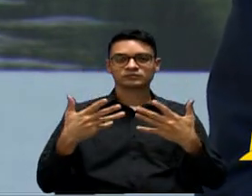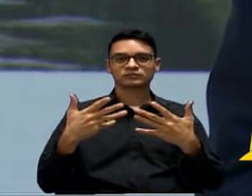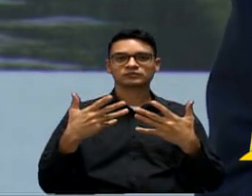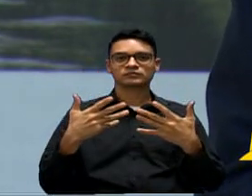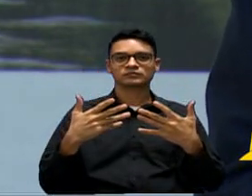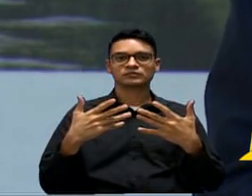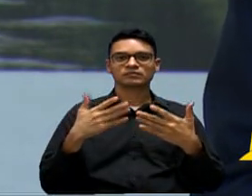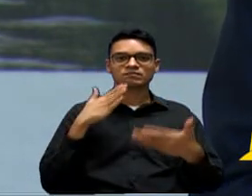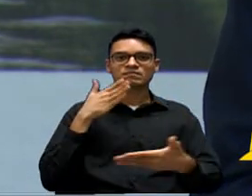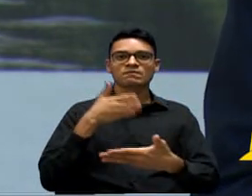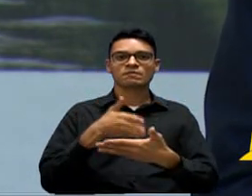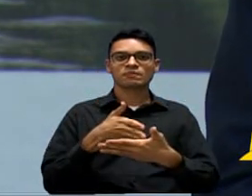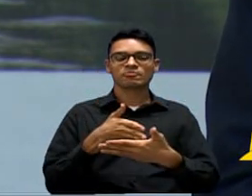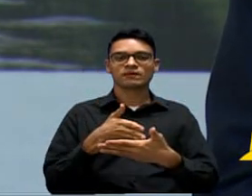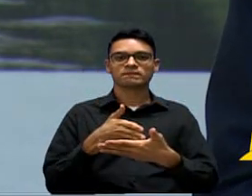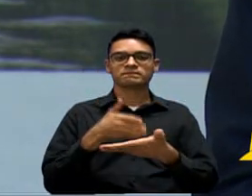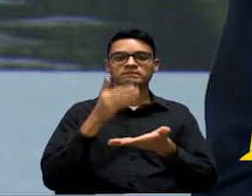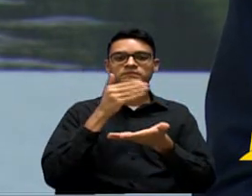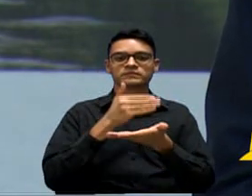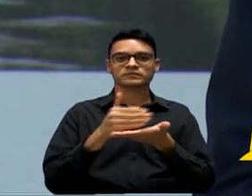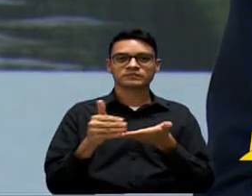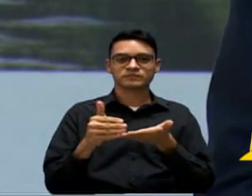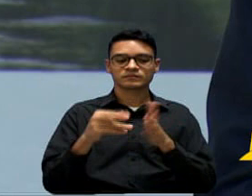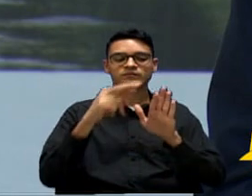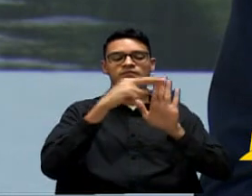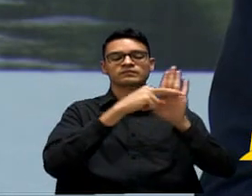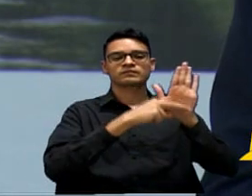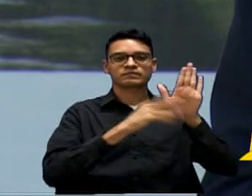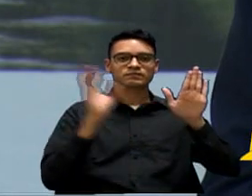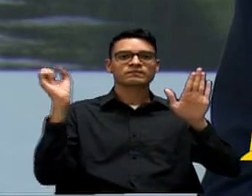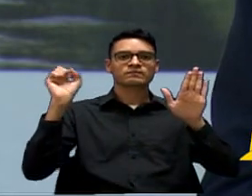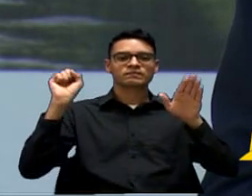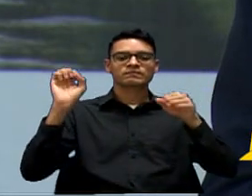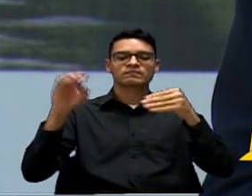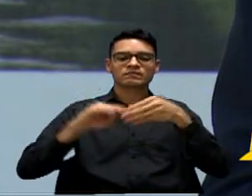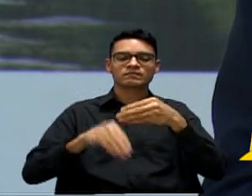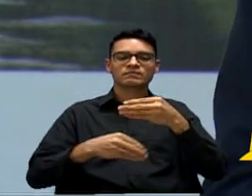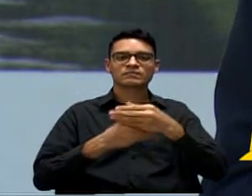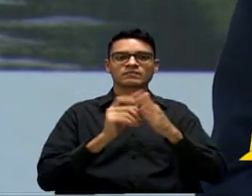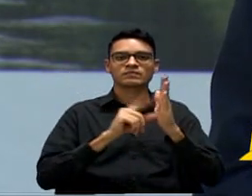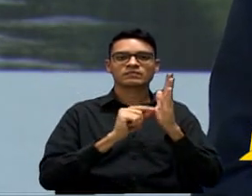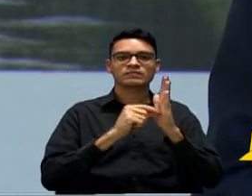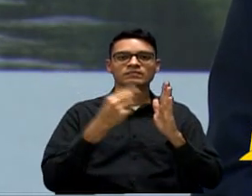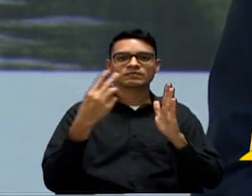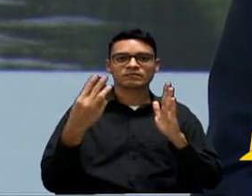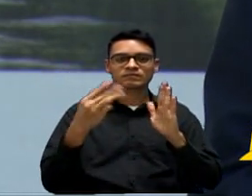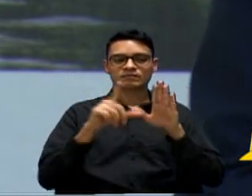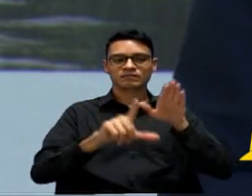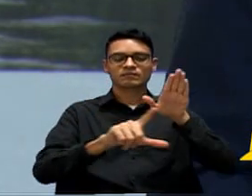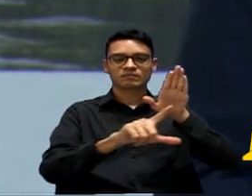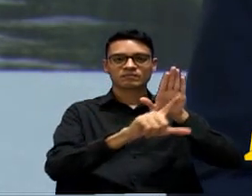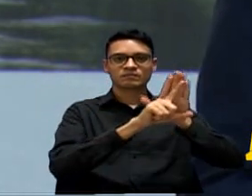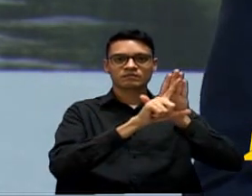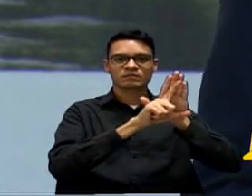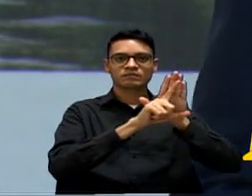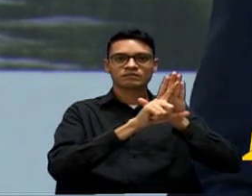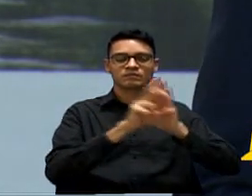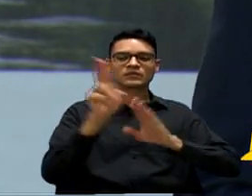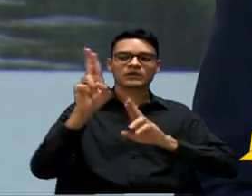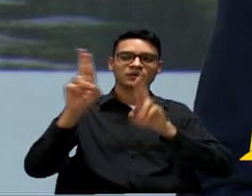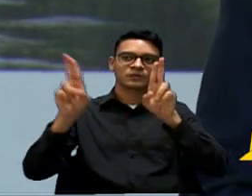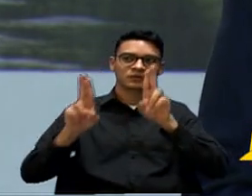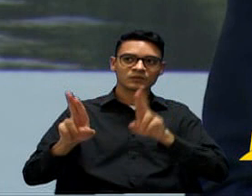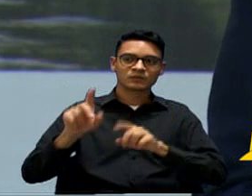Até o início da vigência do regime de previdência complementar, na forma do artigo 3º da lei, das